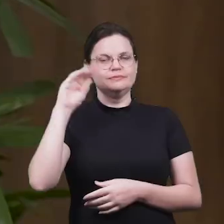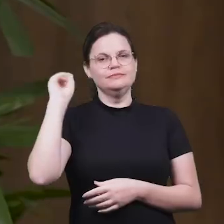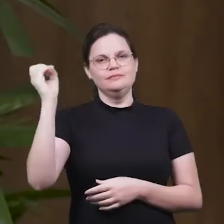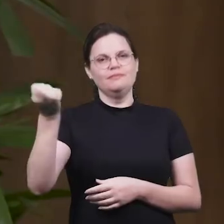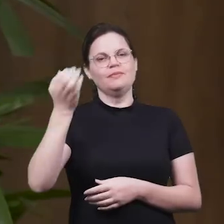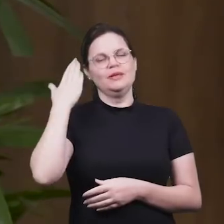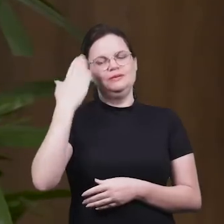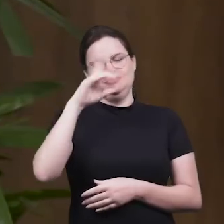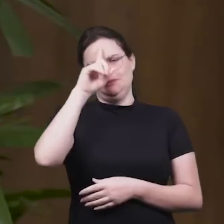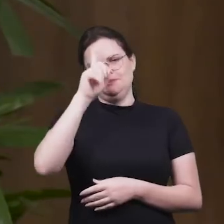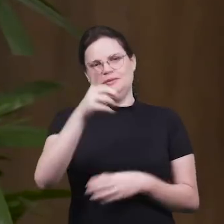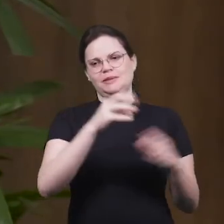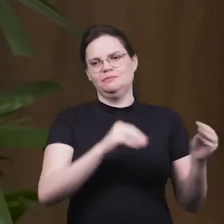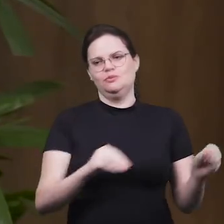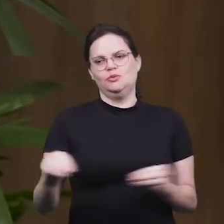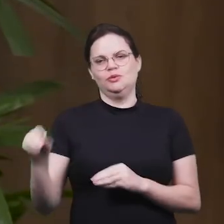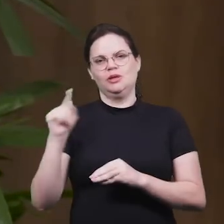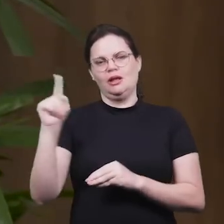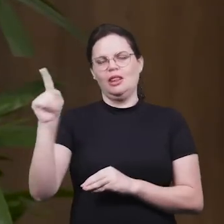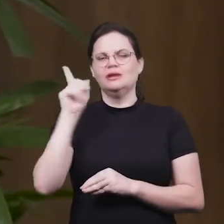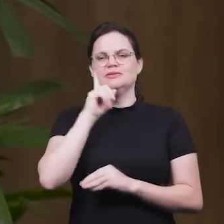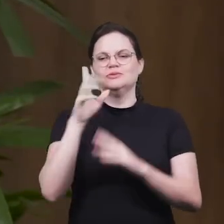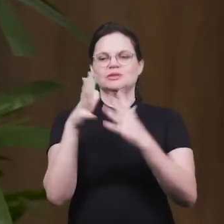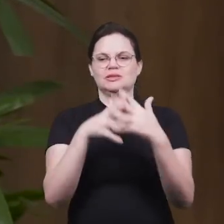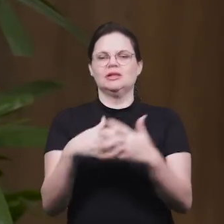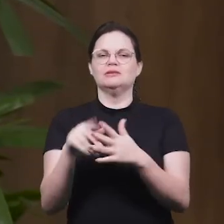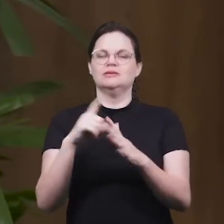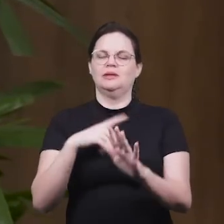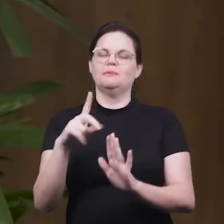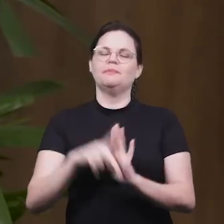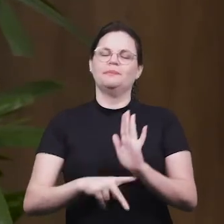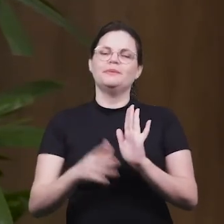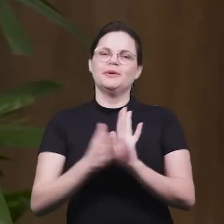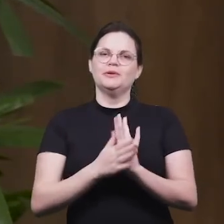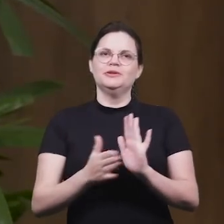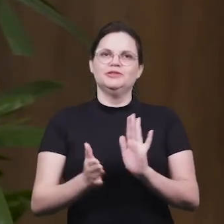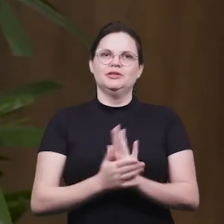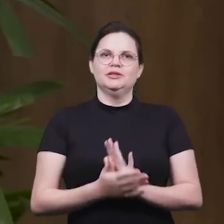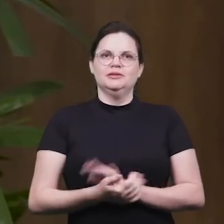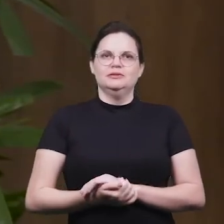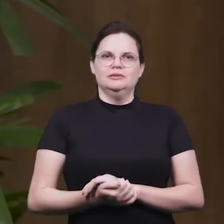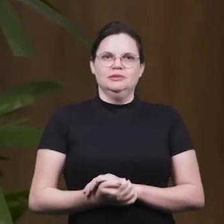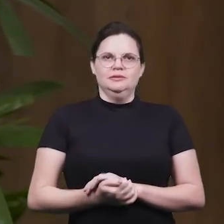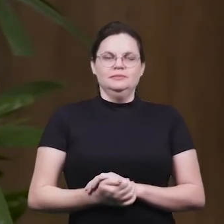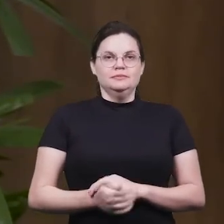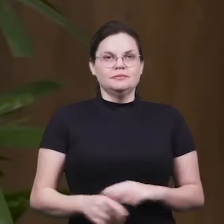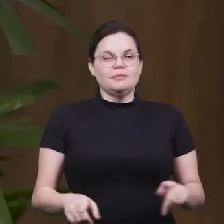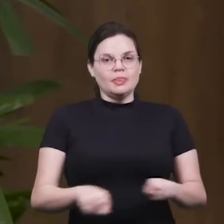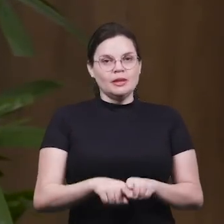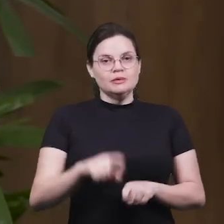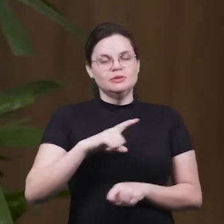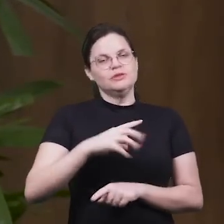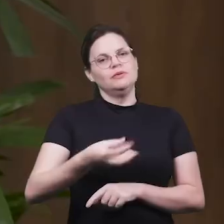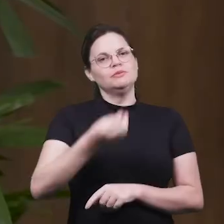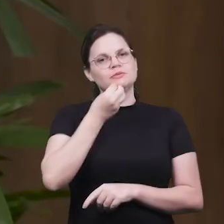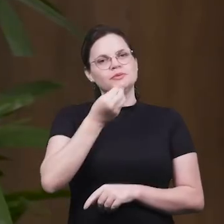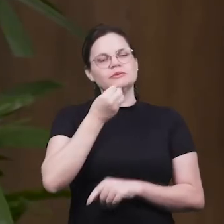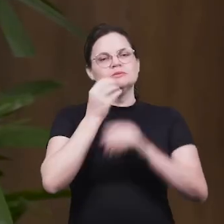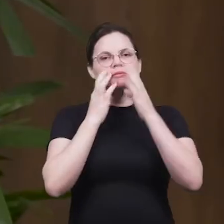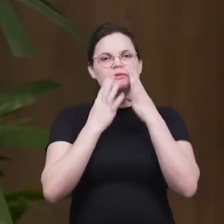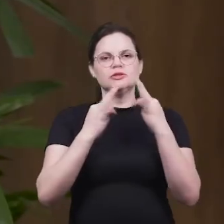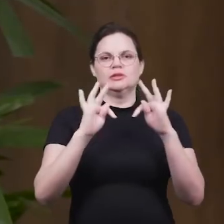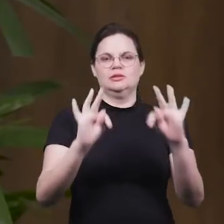orientação do Senhor, que tinha um projeto do Senhor lá naquele país, e tivemos uma oportunidade de testemunhar da